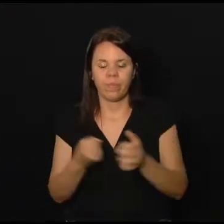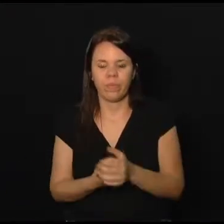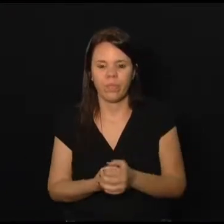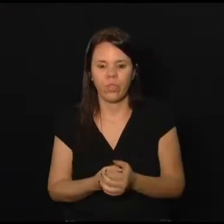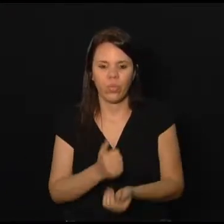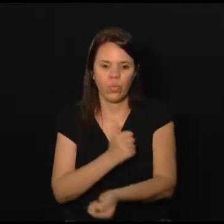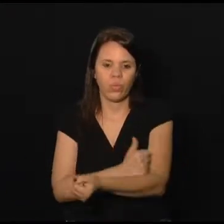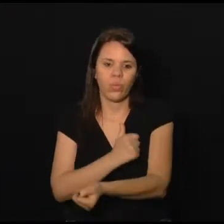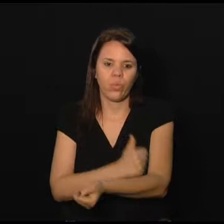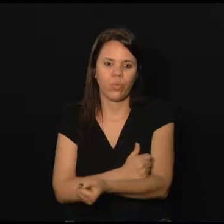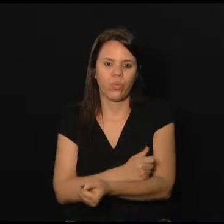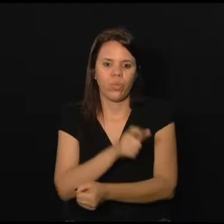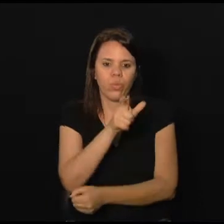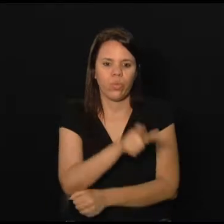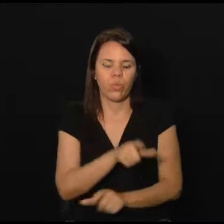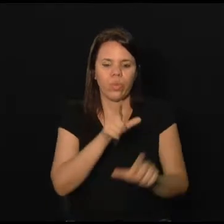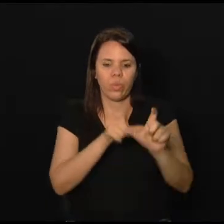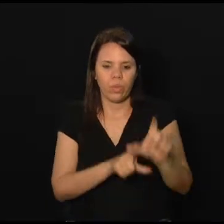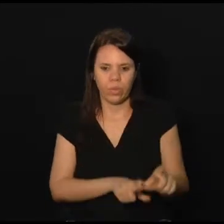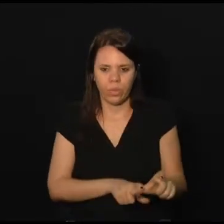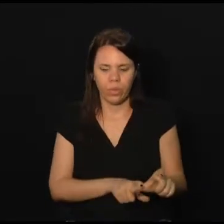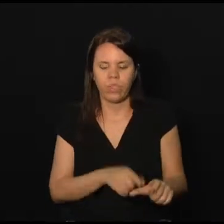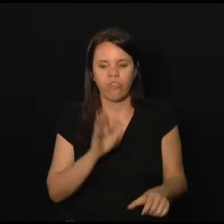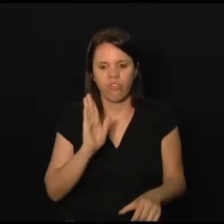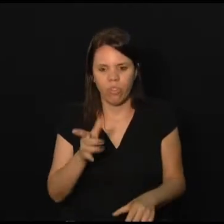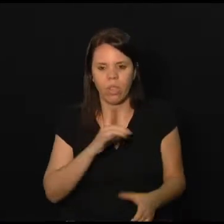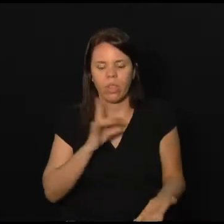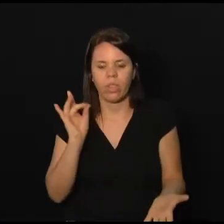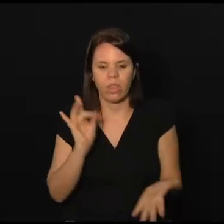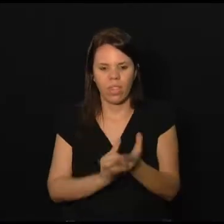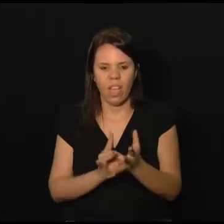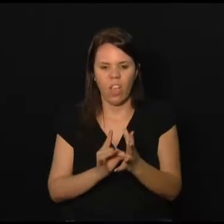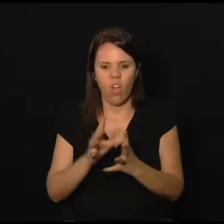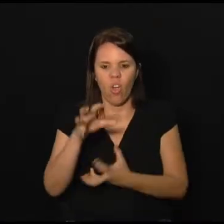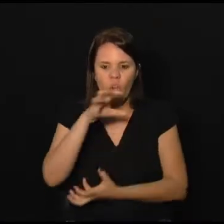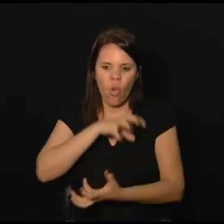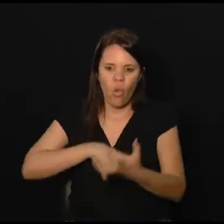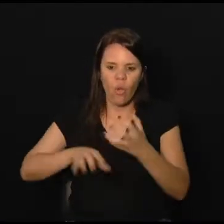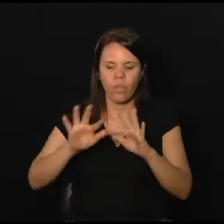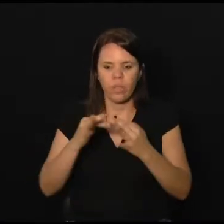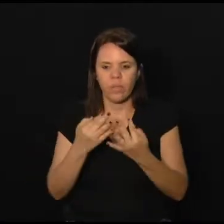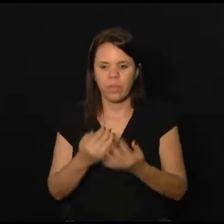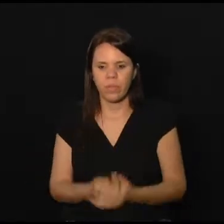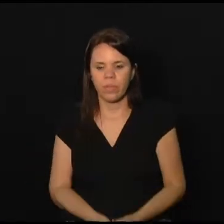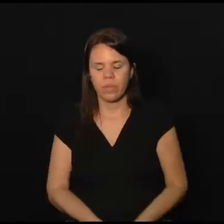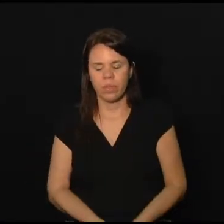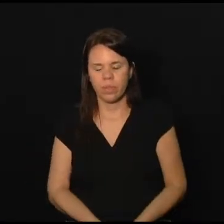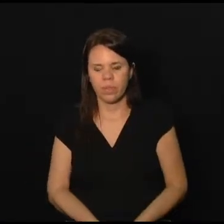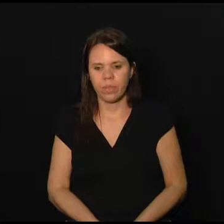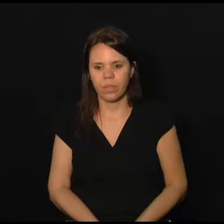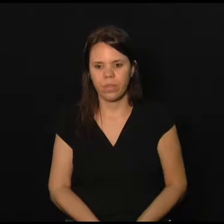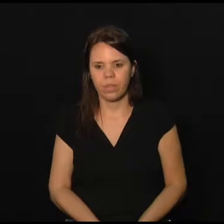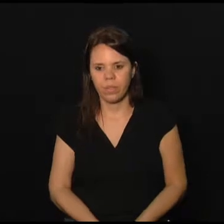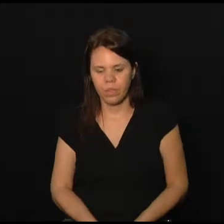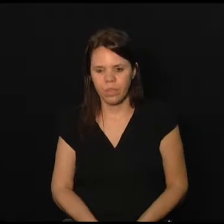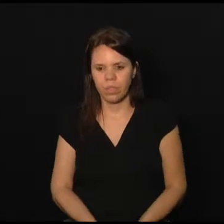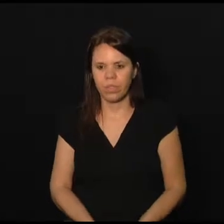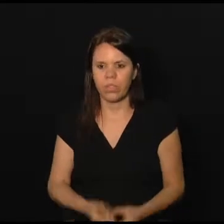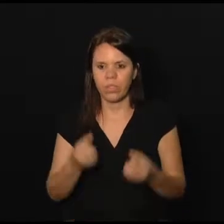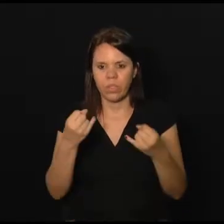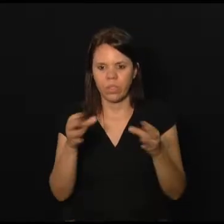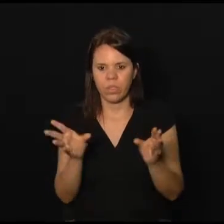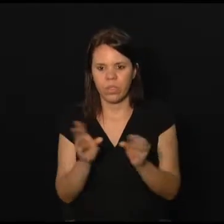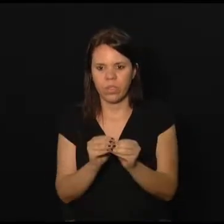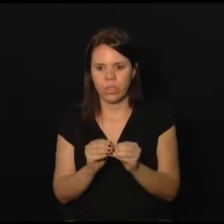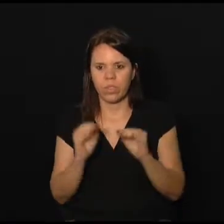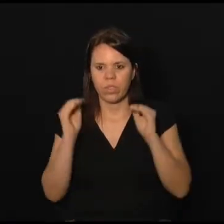vício desse dependente. Por quê? Porque já existe um conflito entre a família. E esse conflito, ele vai justificar em cima